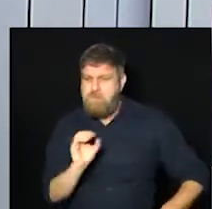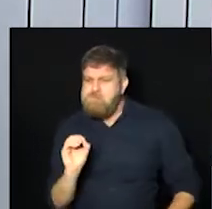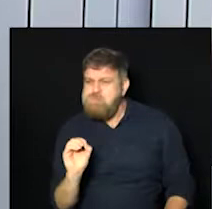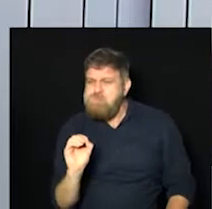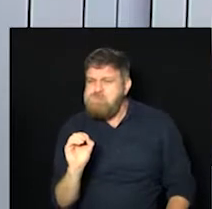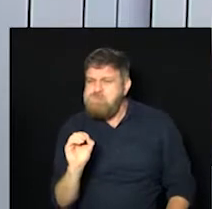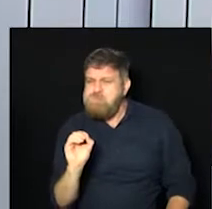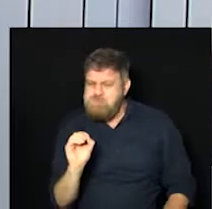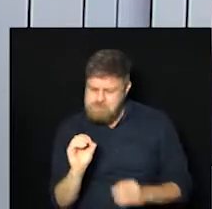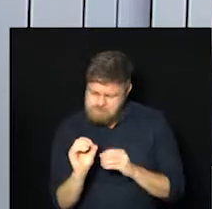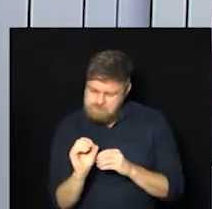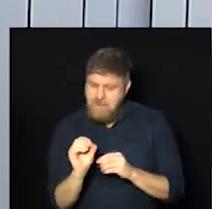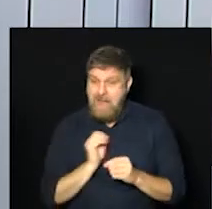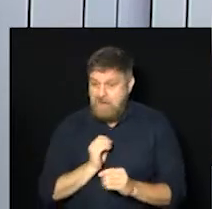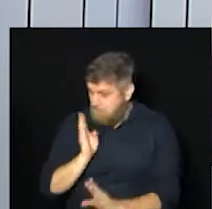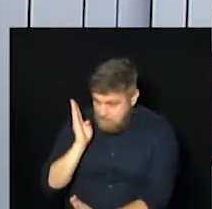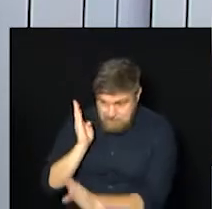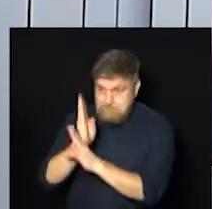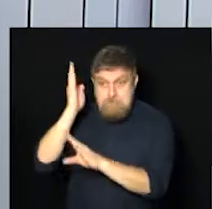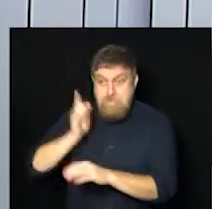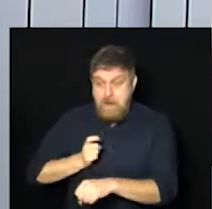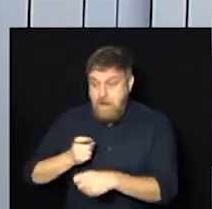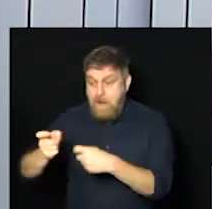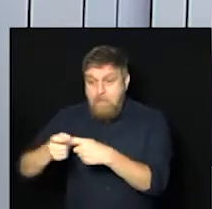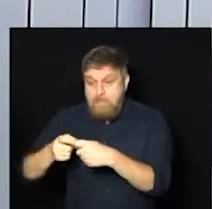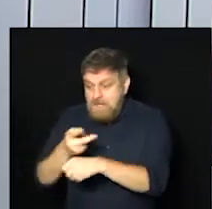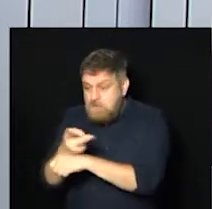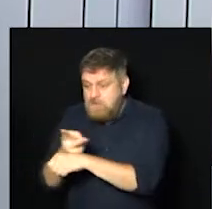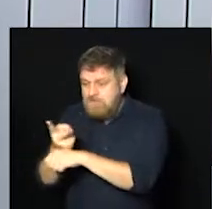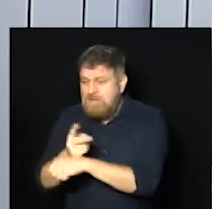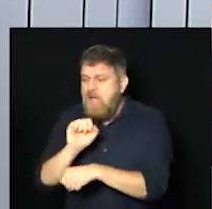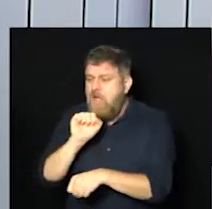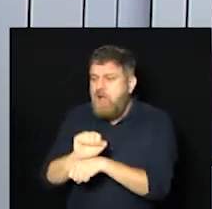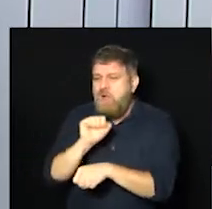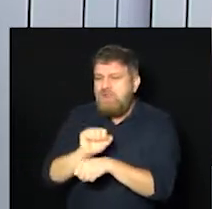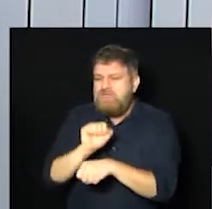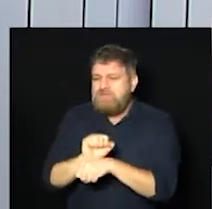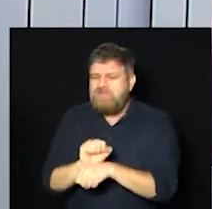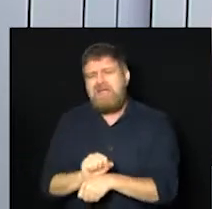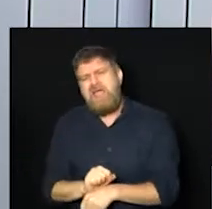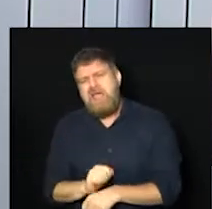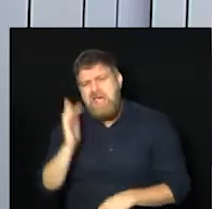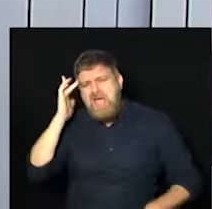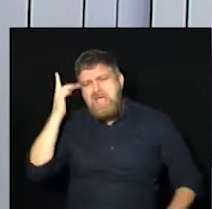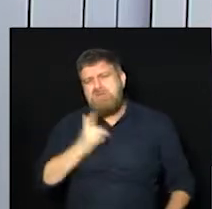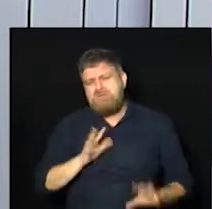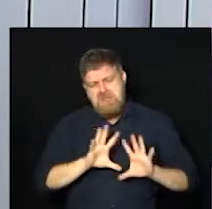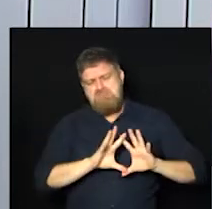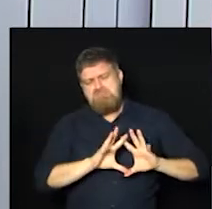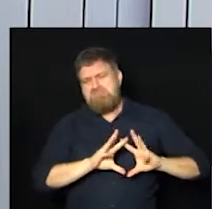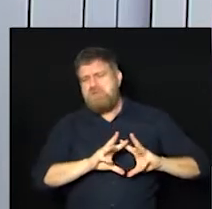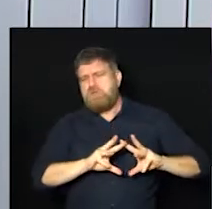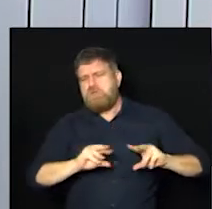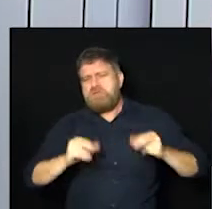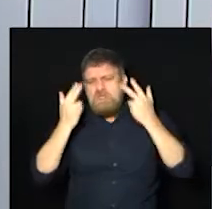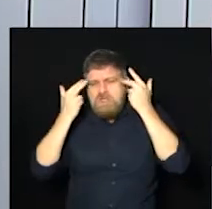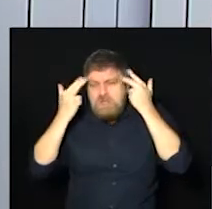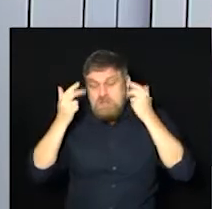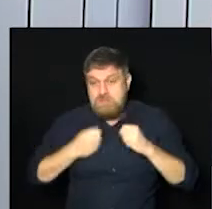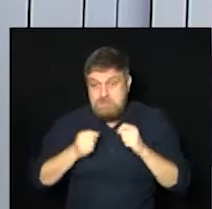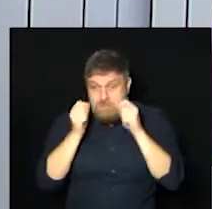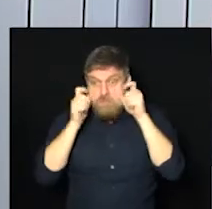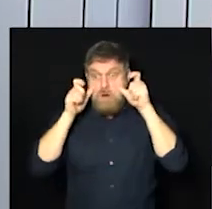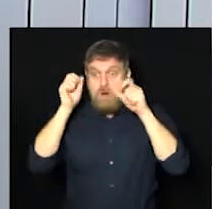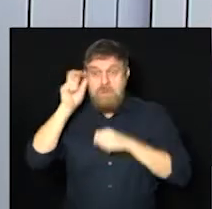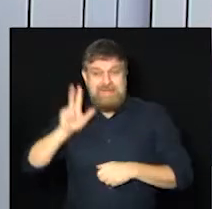devo procurar um médico imediatamente? Eu devo esperar 30 dias porque ele pode sumir? Eu preciso estar atento se